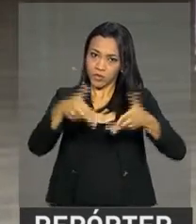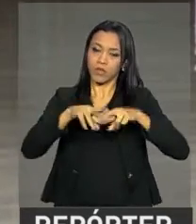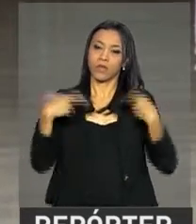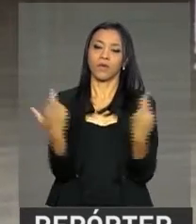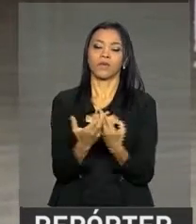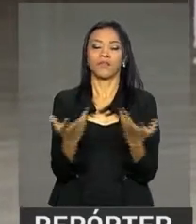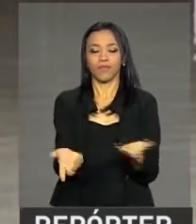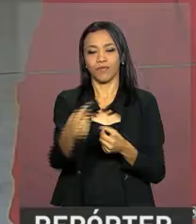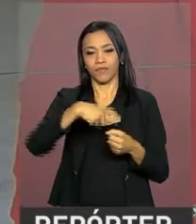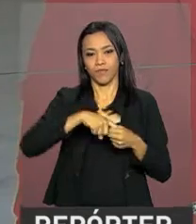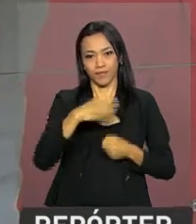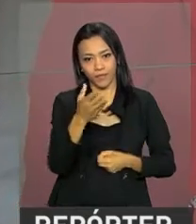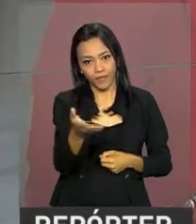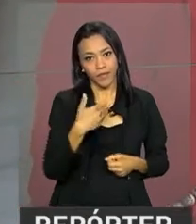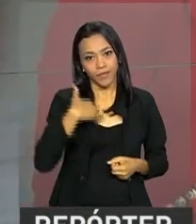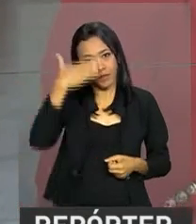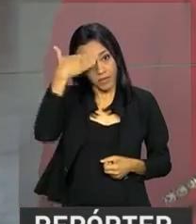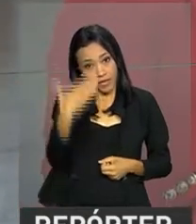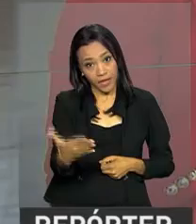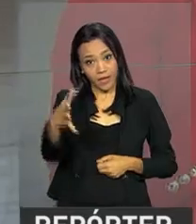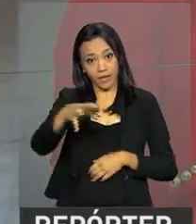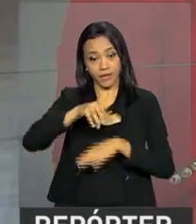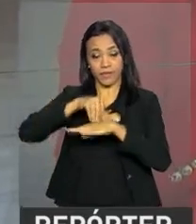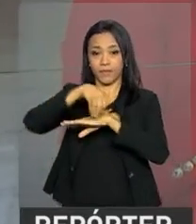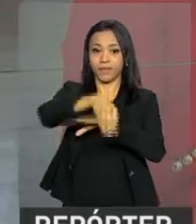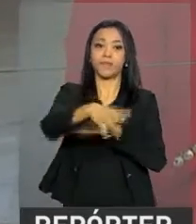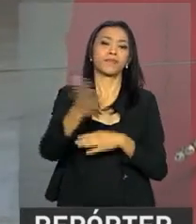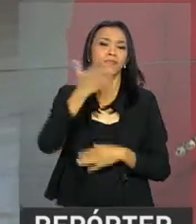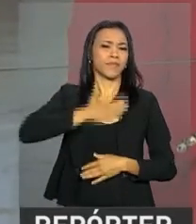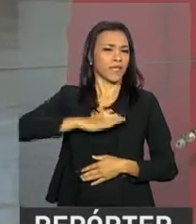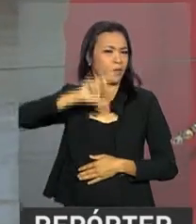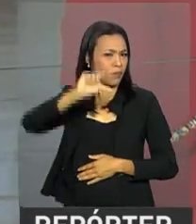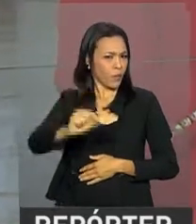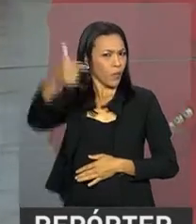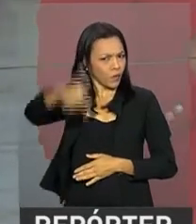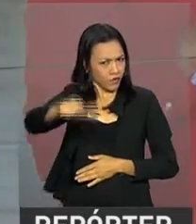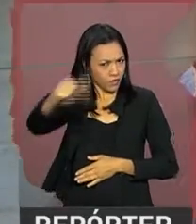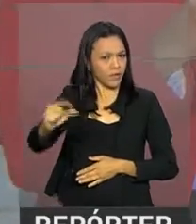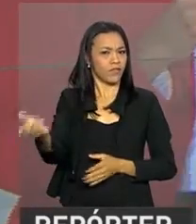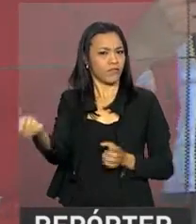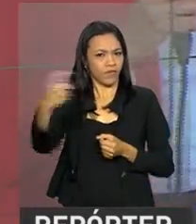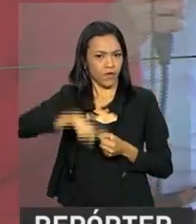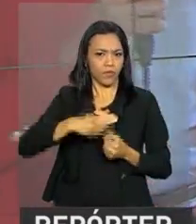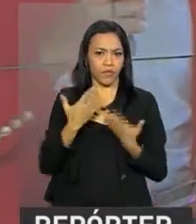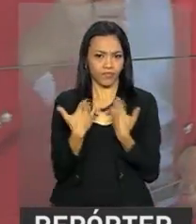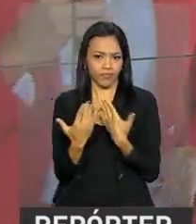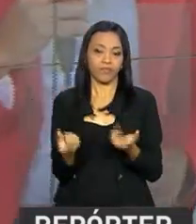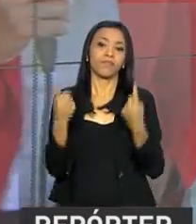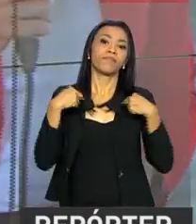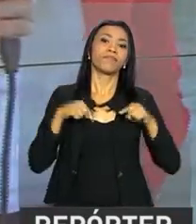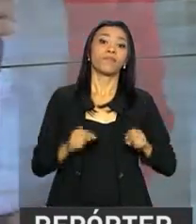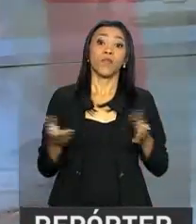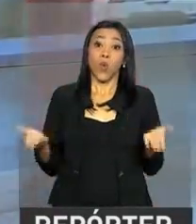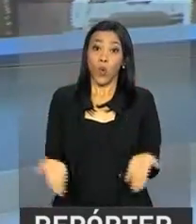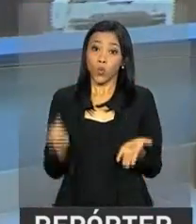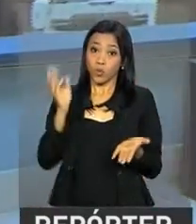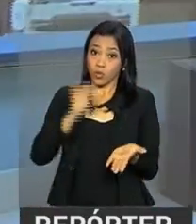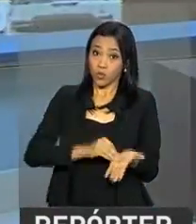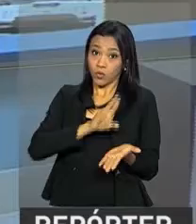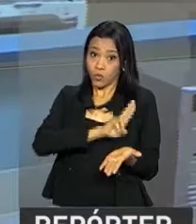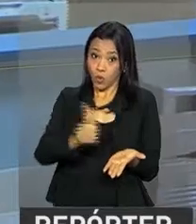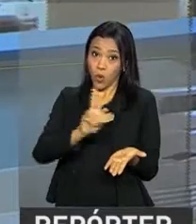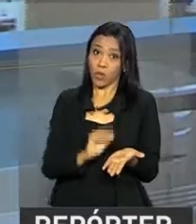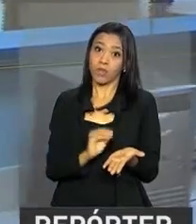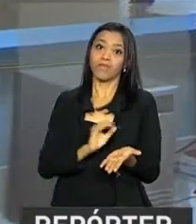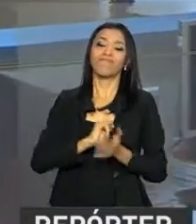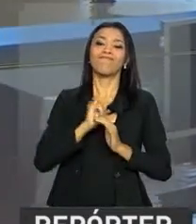você no estúdio, Renata. Obrigada pelas suas informações, Paola. Daqui a pouco a gente volta a conversar. E olha, saiu hoje a nomeação de Roberto Freire para